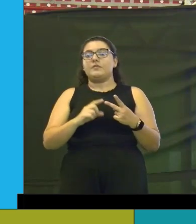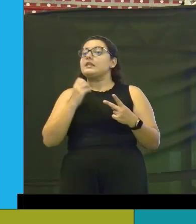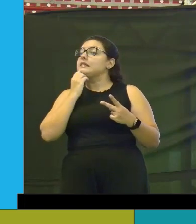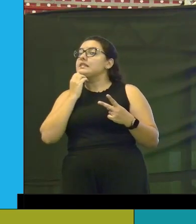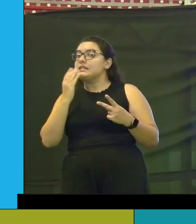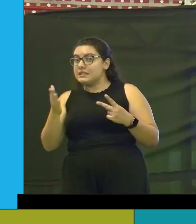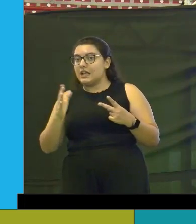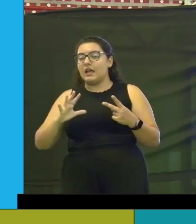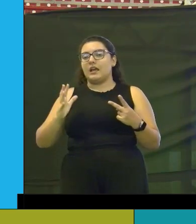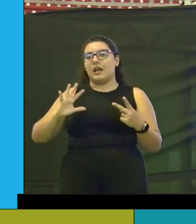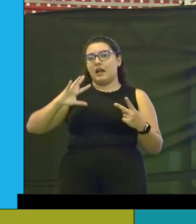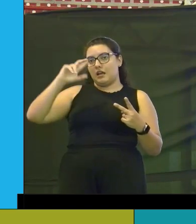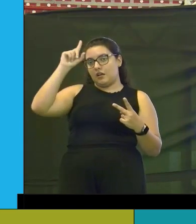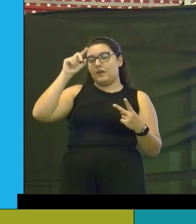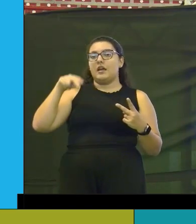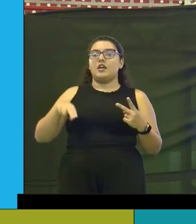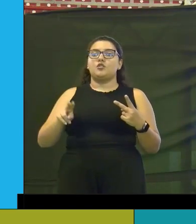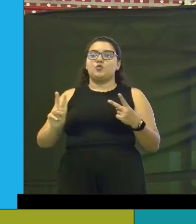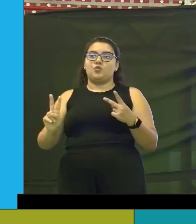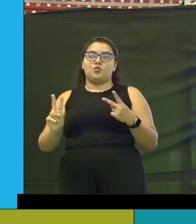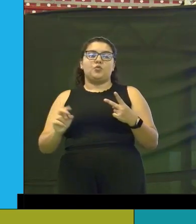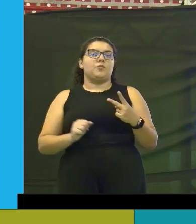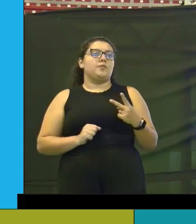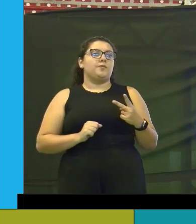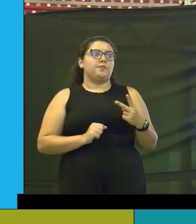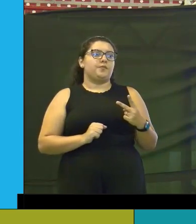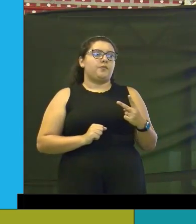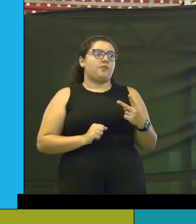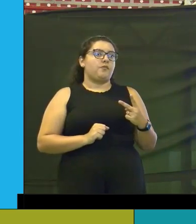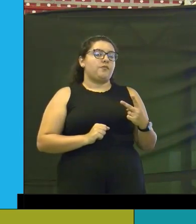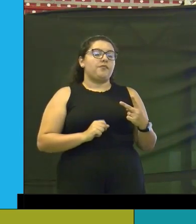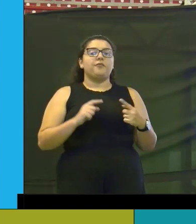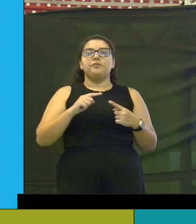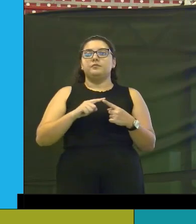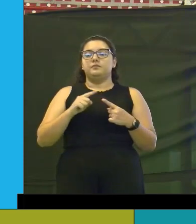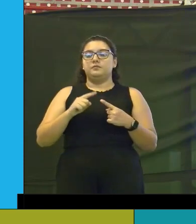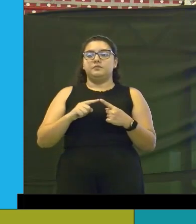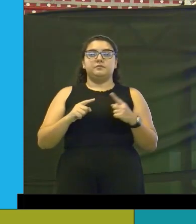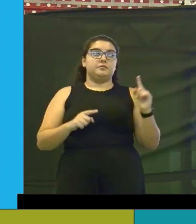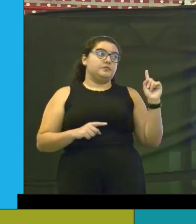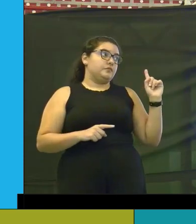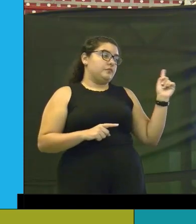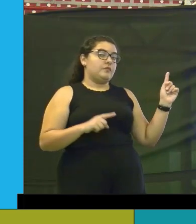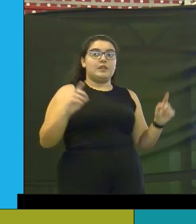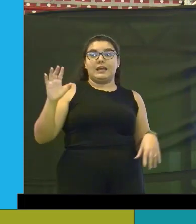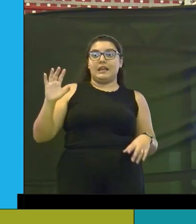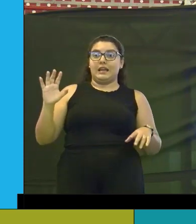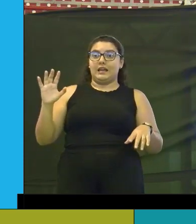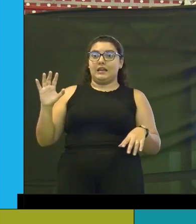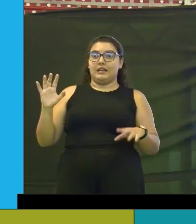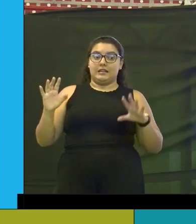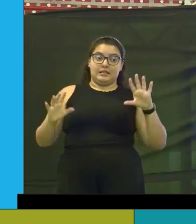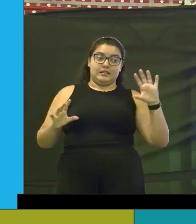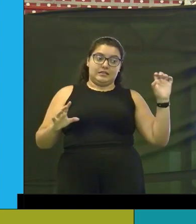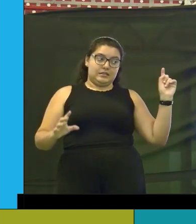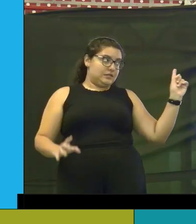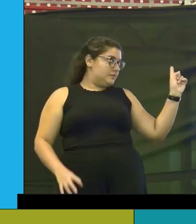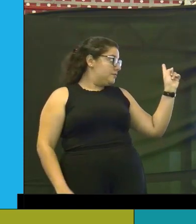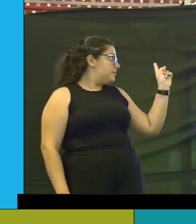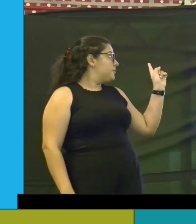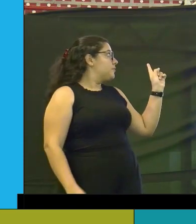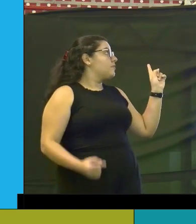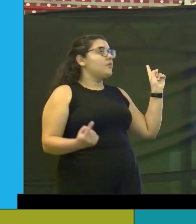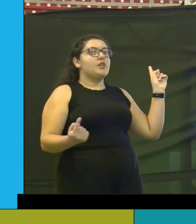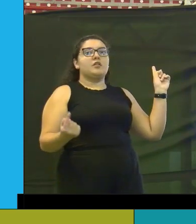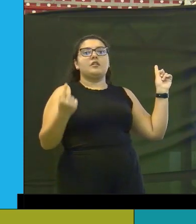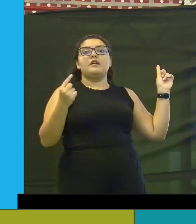que é qual? O MU. Esse movimento, que vocês estão vendo aqui à esquerda, ele só tem uma